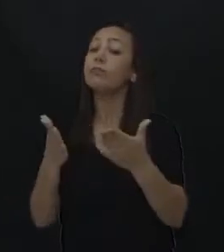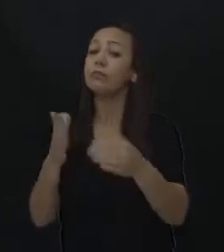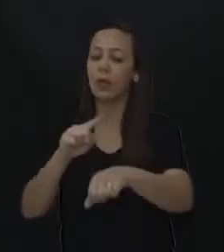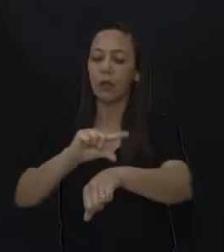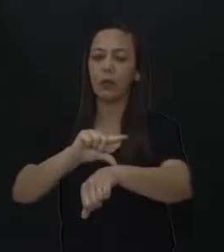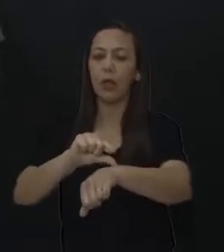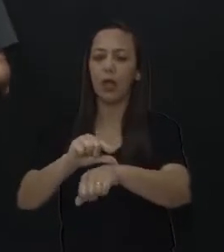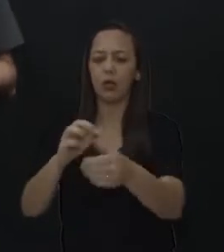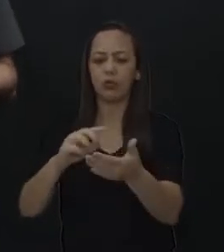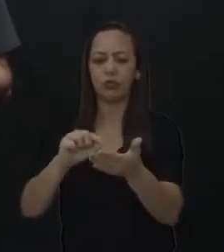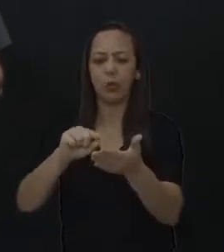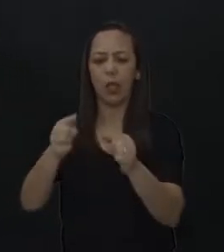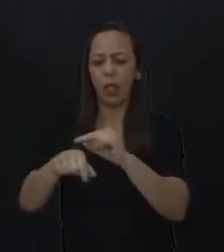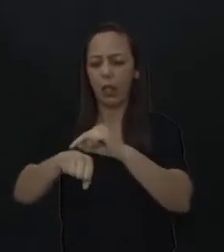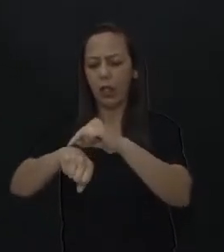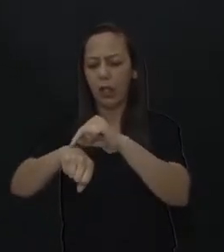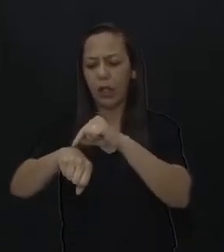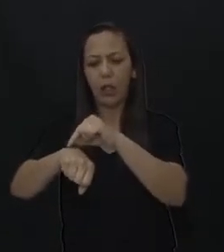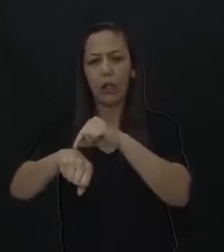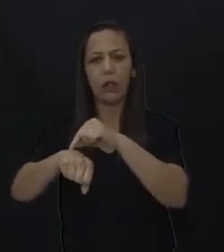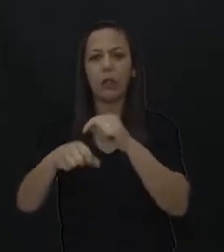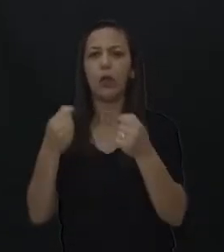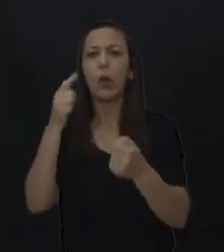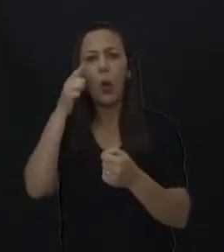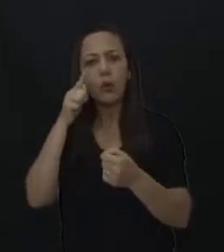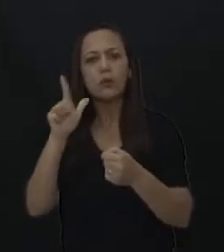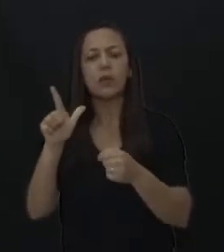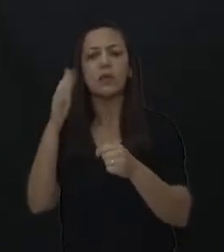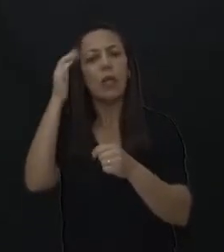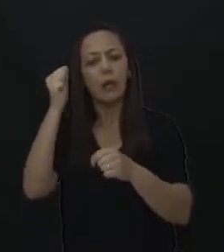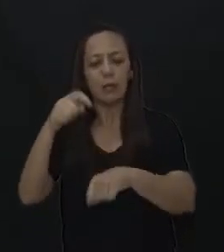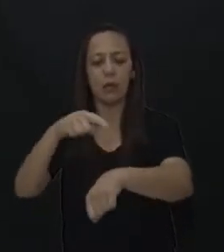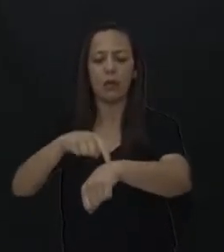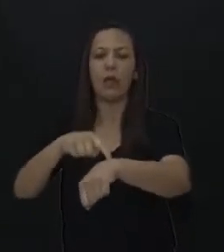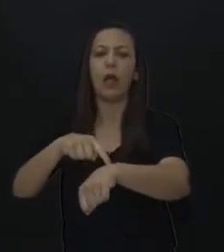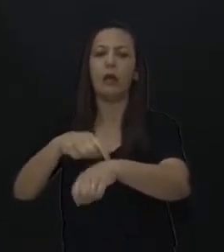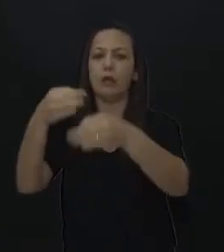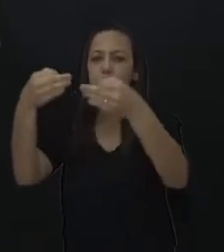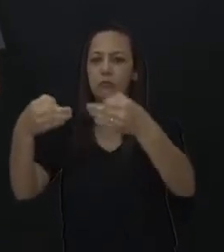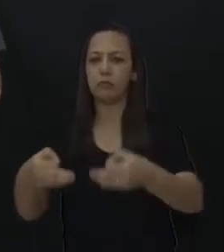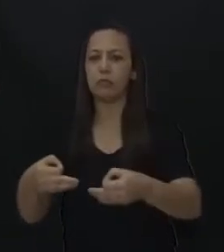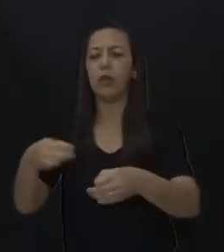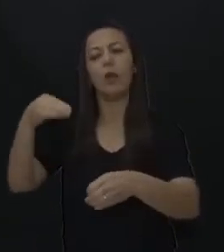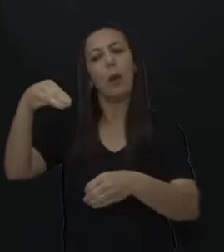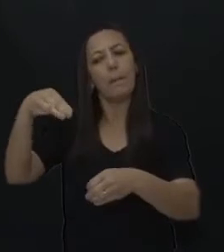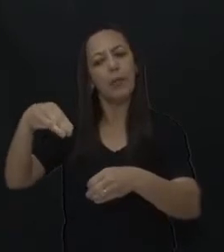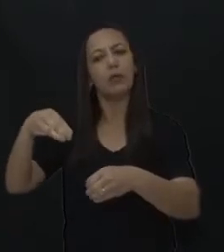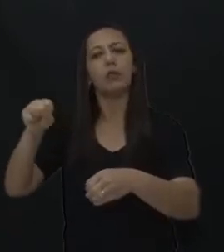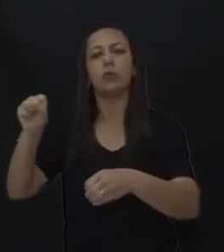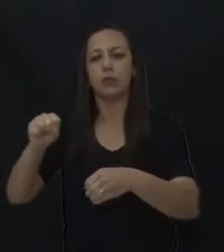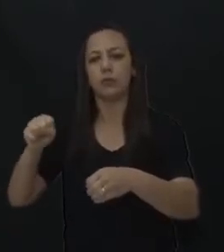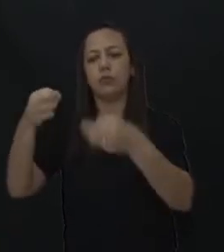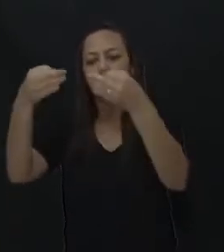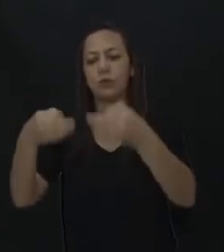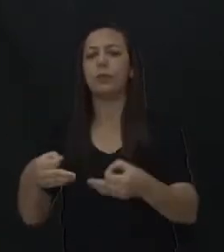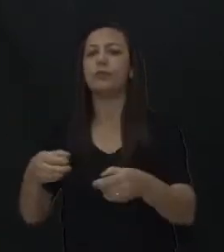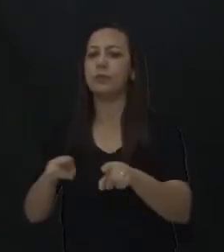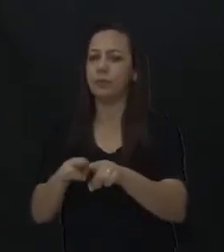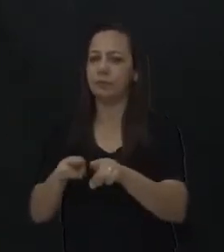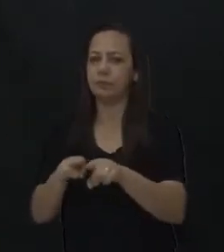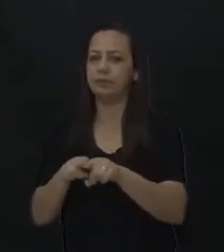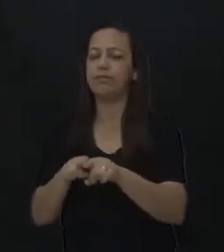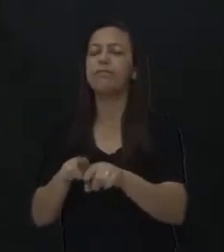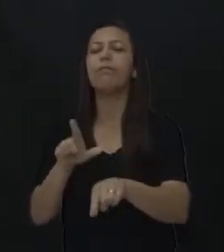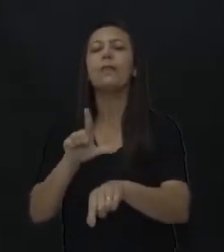relógio digital nós conseguimos identificar horas, minutos e segundos, certo? Continuando aqui, então.